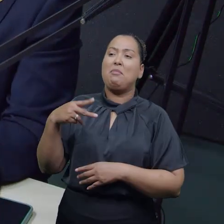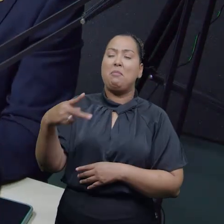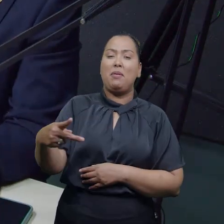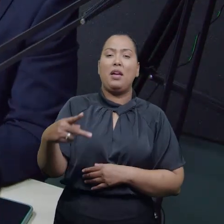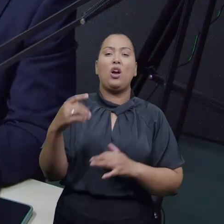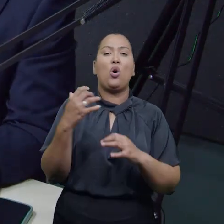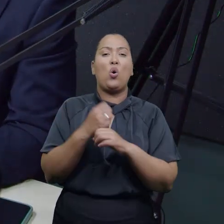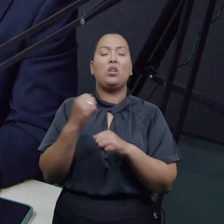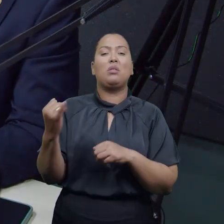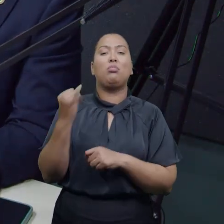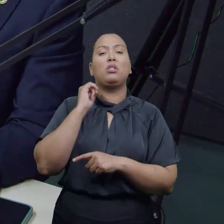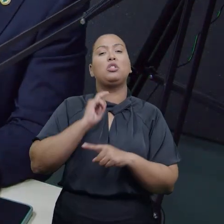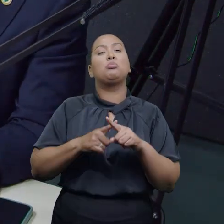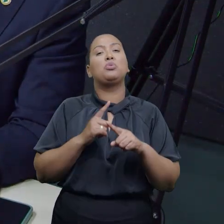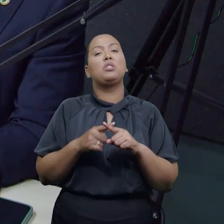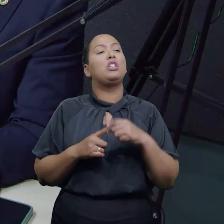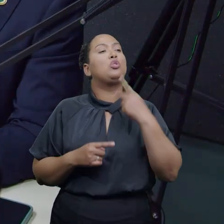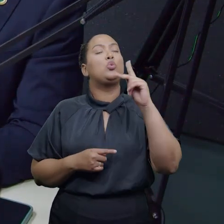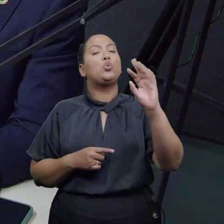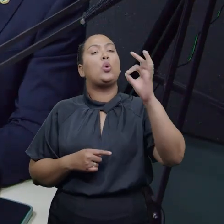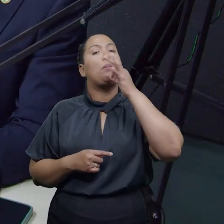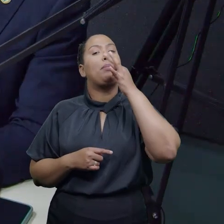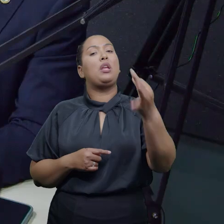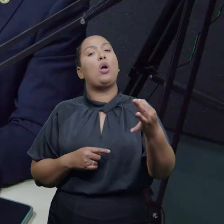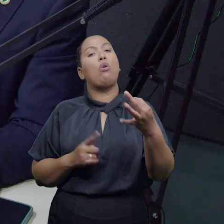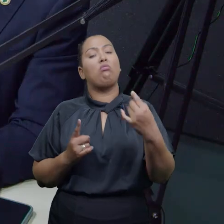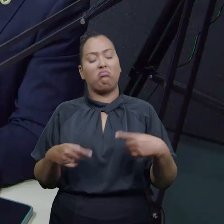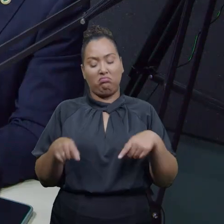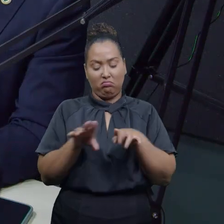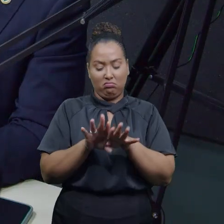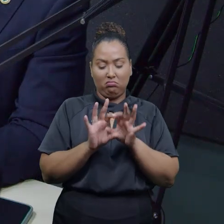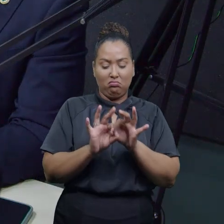estar junto, né, nesse trabalho? Como é que o senhor avalia